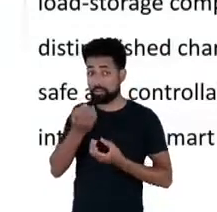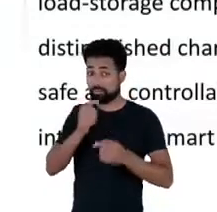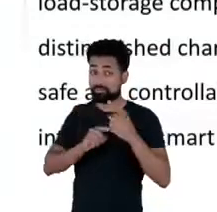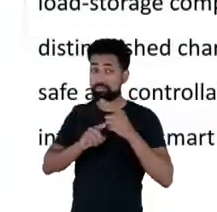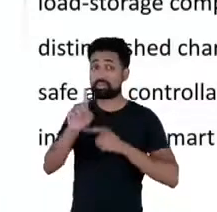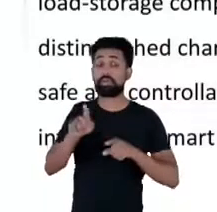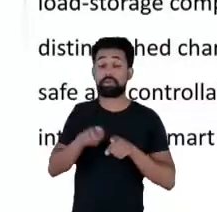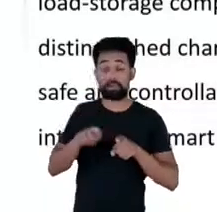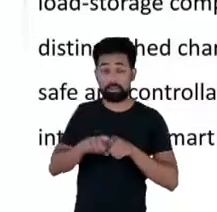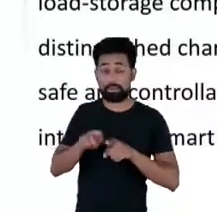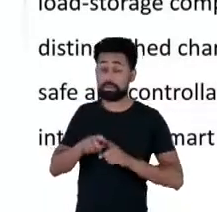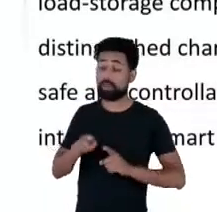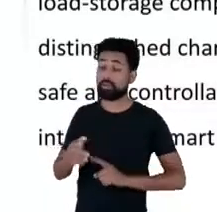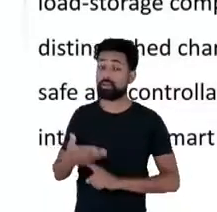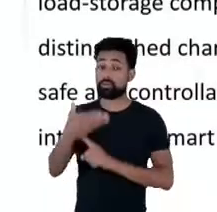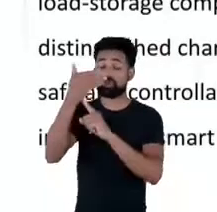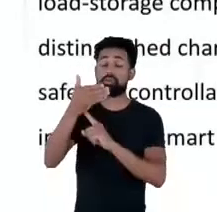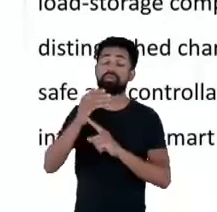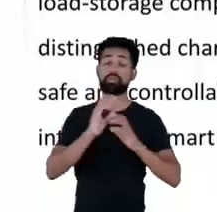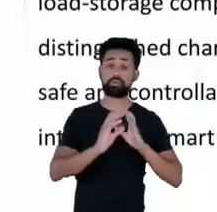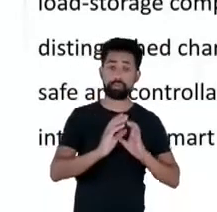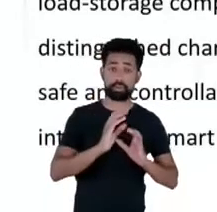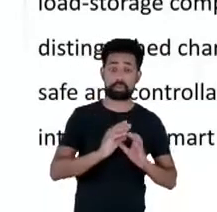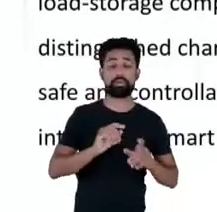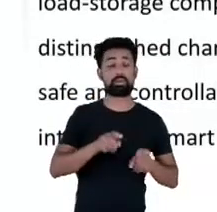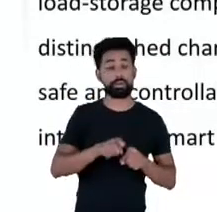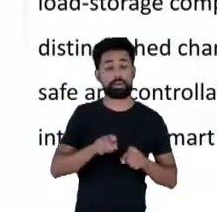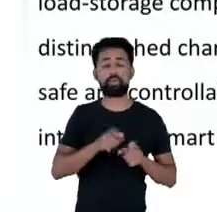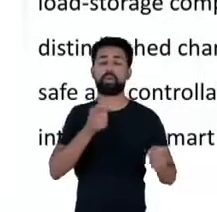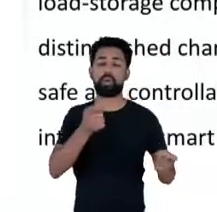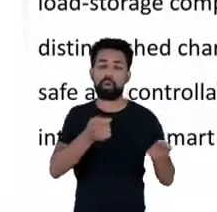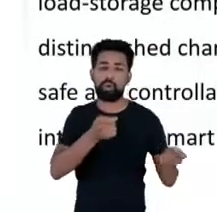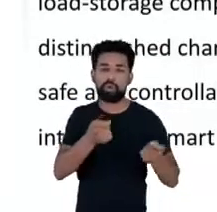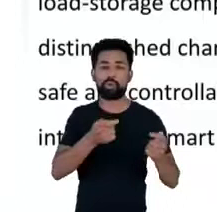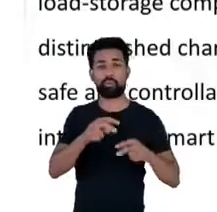comunicação, assim como tecnologias de controle. O sistema